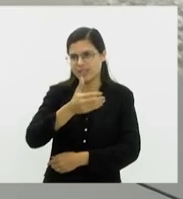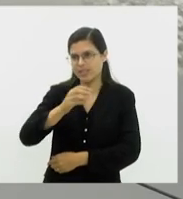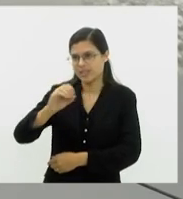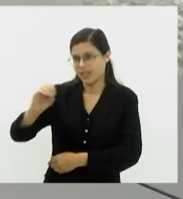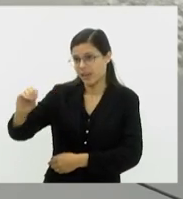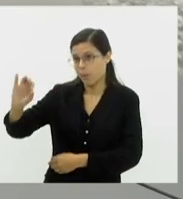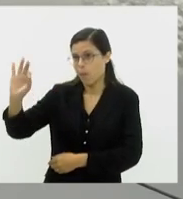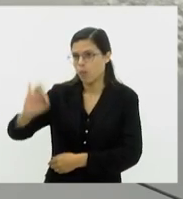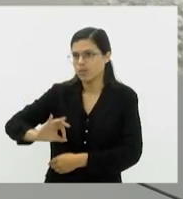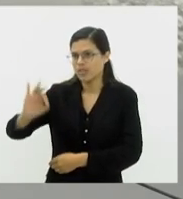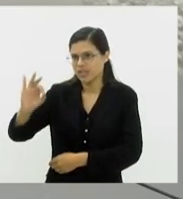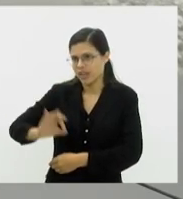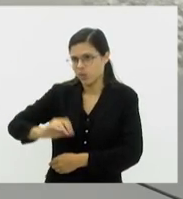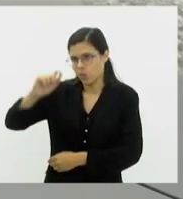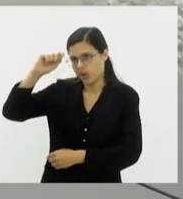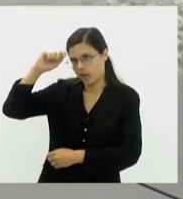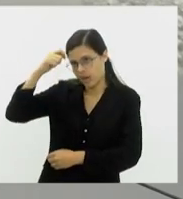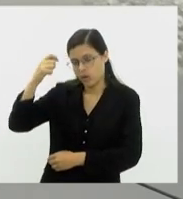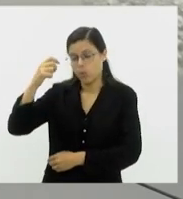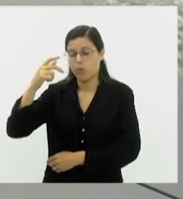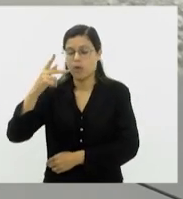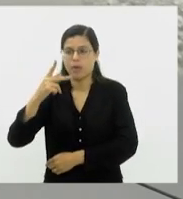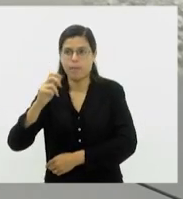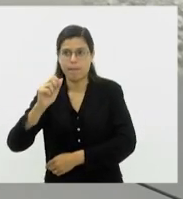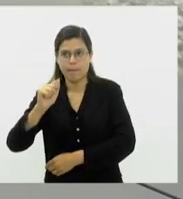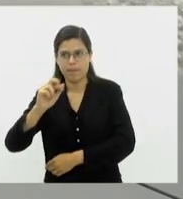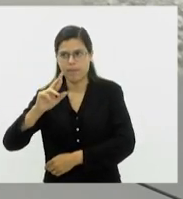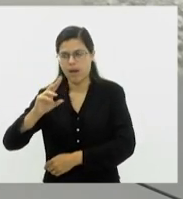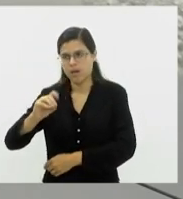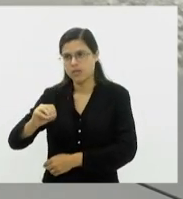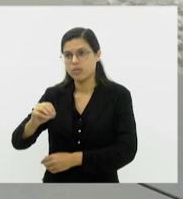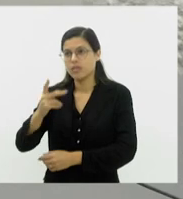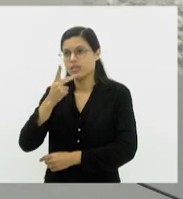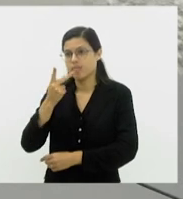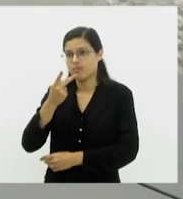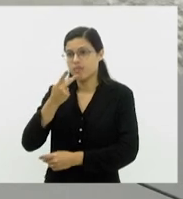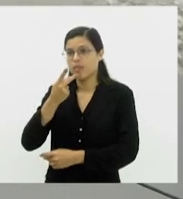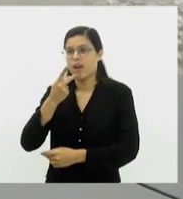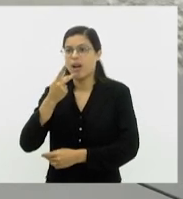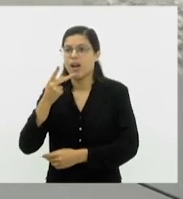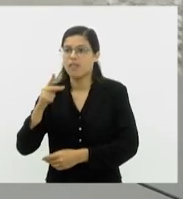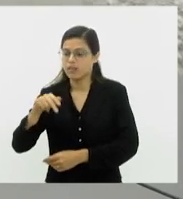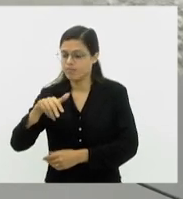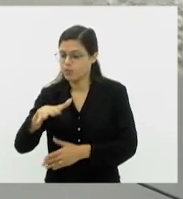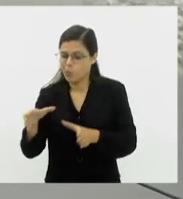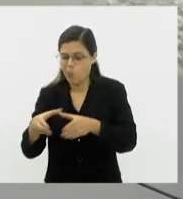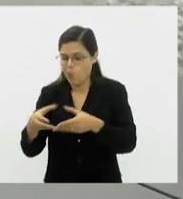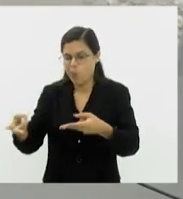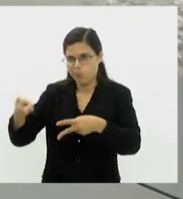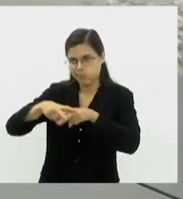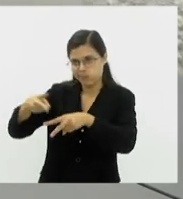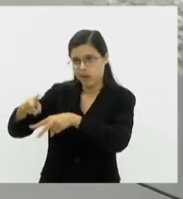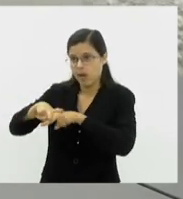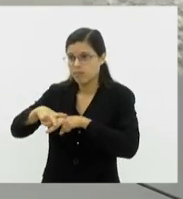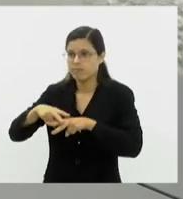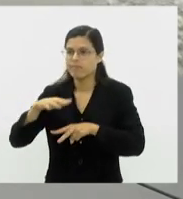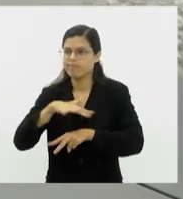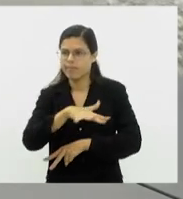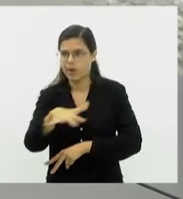eh então quando a gente fala em população carcerária sempre a gente vai ser maioria entre pretos e pardos